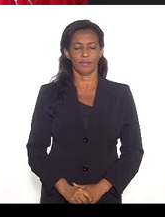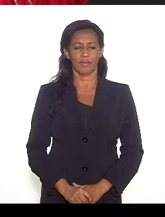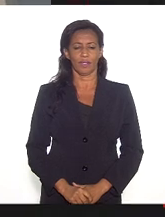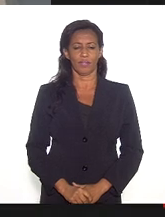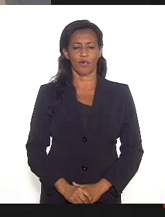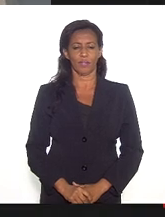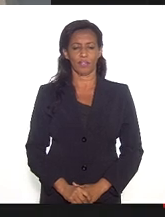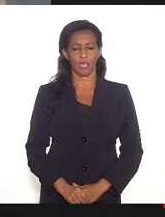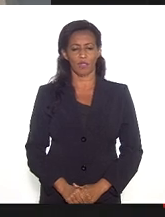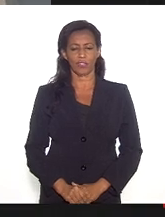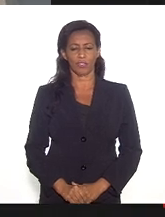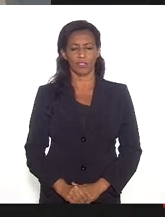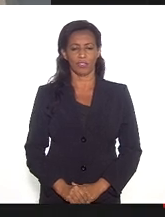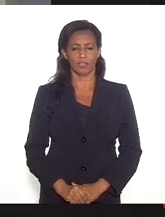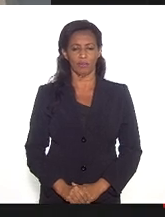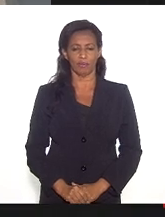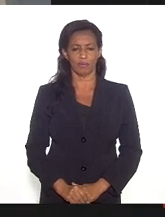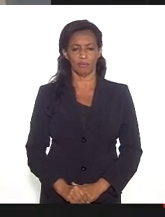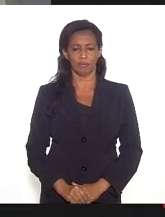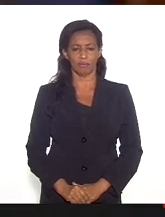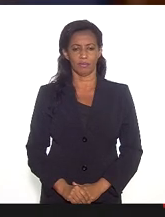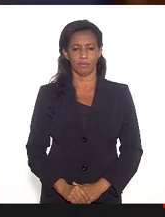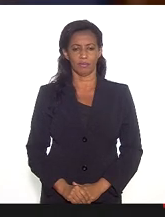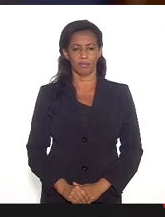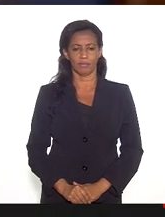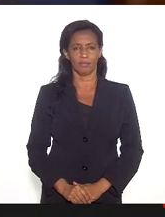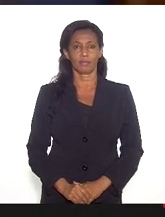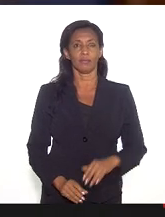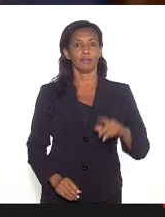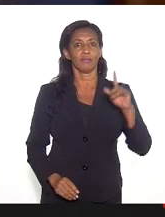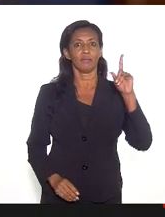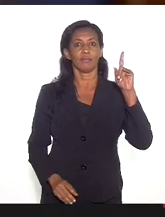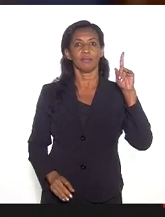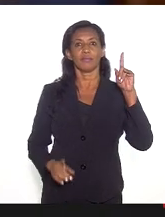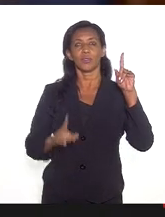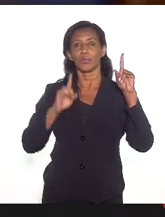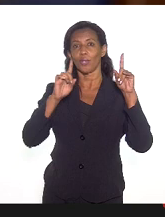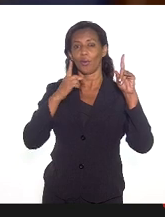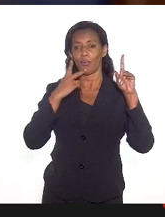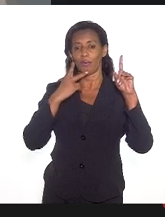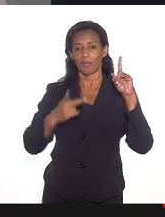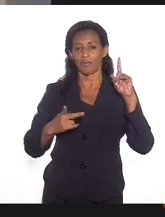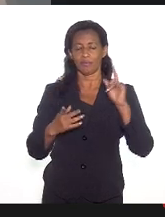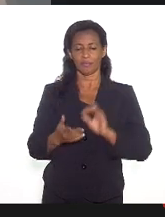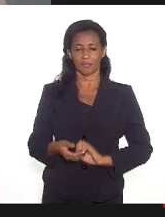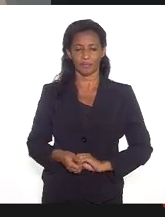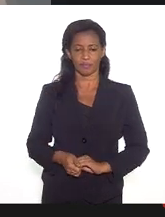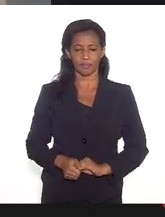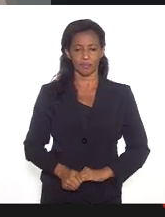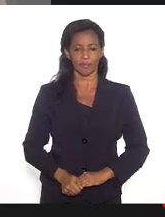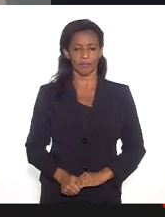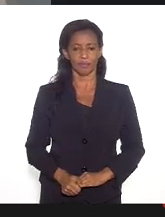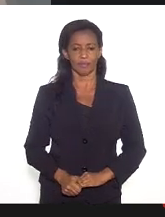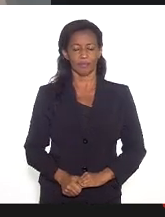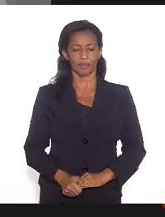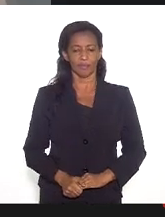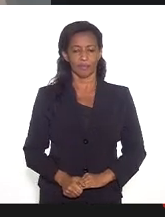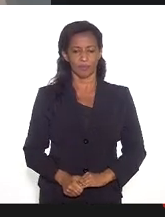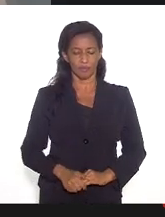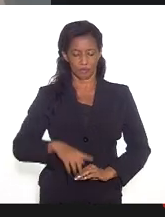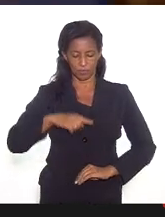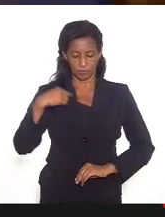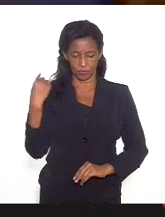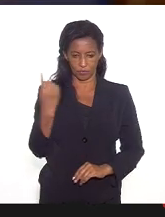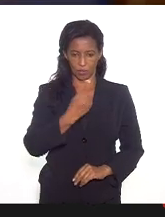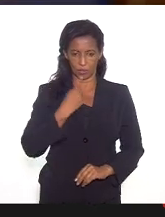Obrigado, senhor. Deputado, eu posso fazer só um comentáriozinho? Pois não. Nós temos